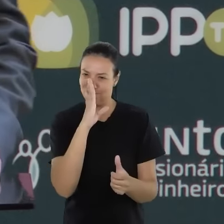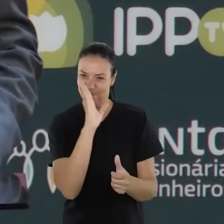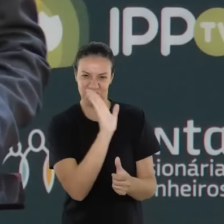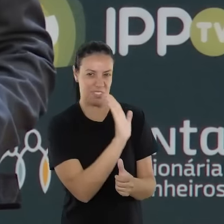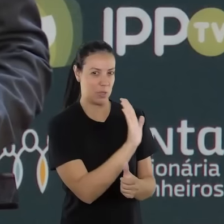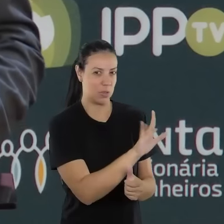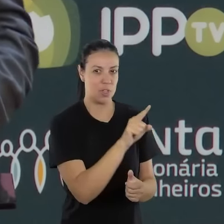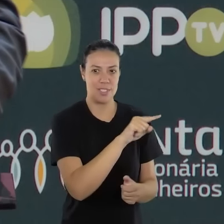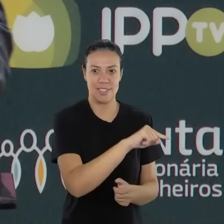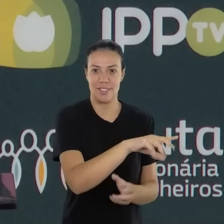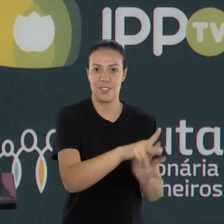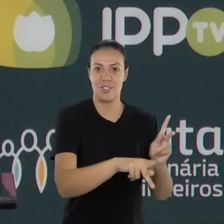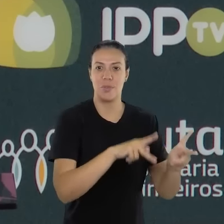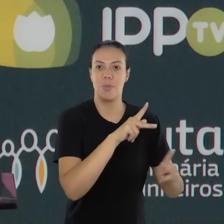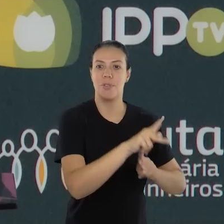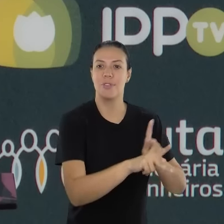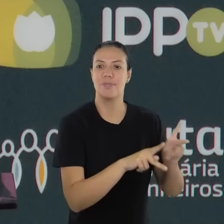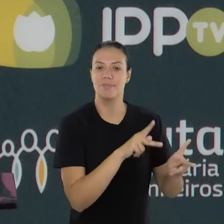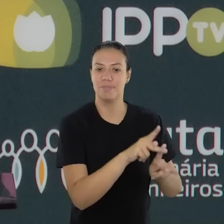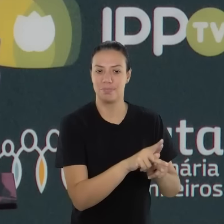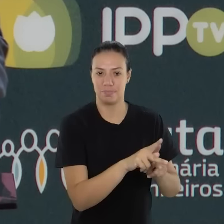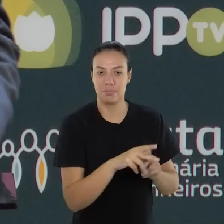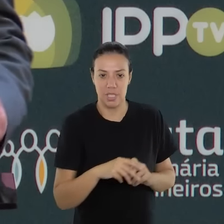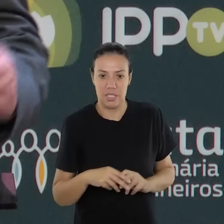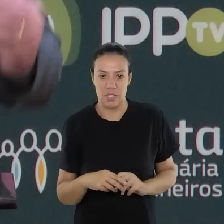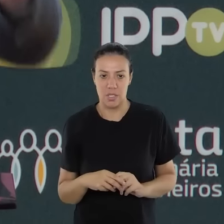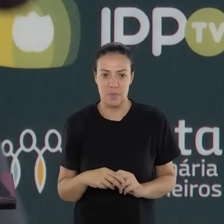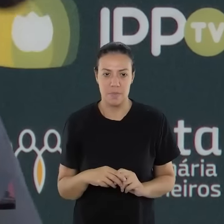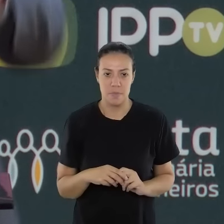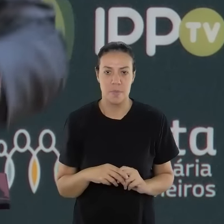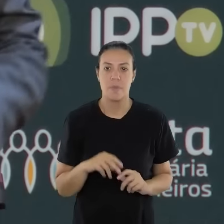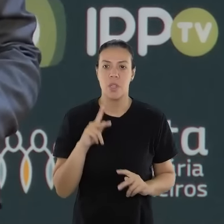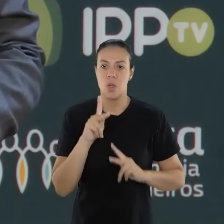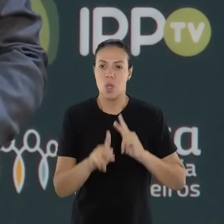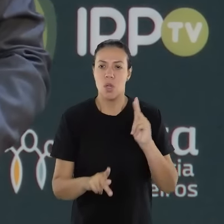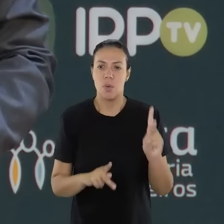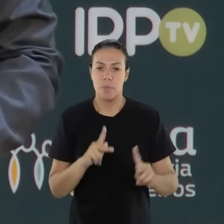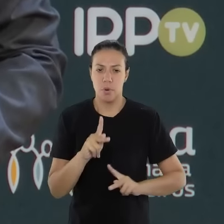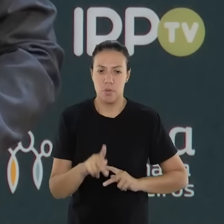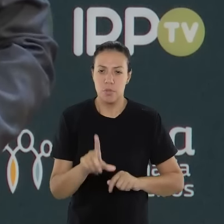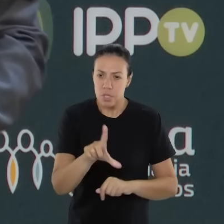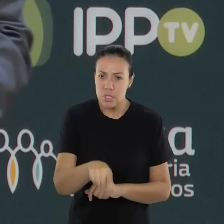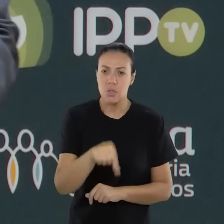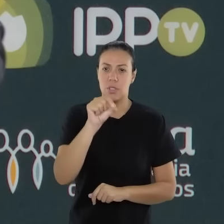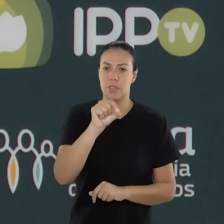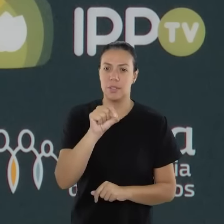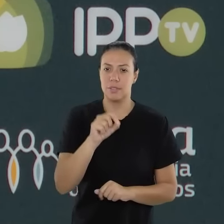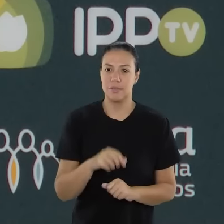Esse povo é um povo não somente escolhido, mas é um povo chamado.